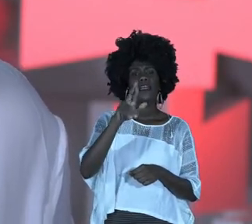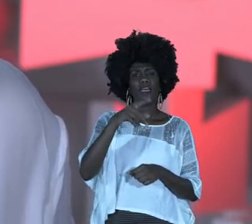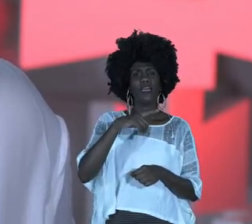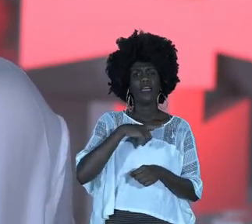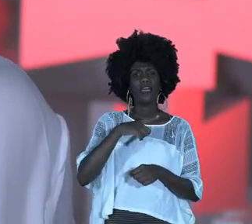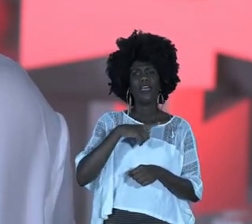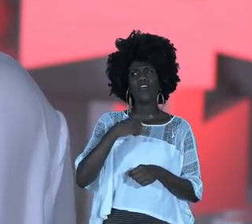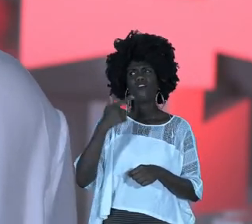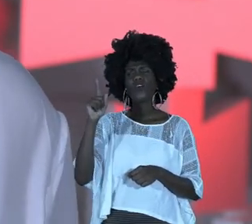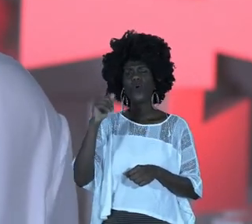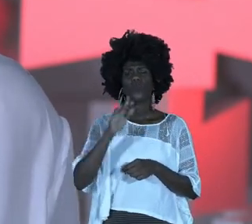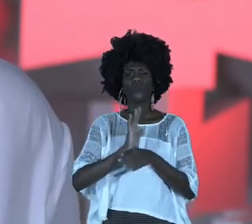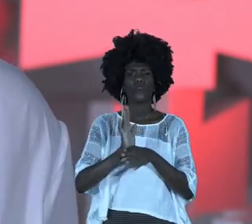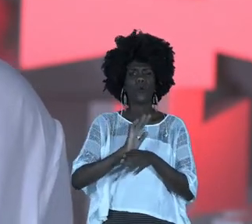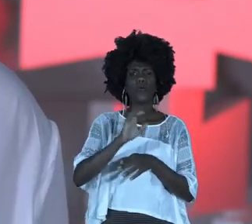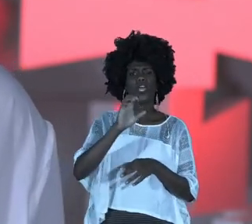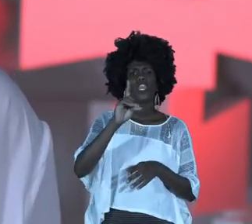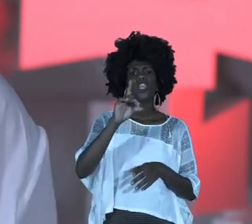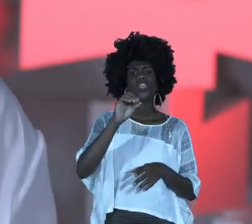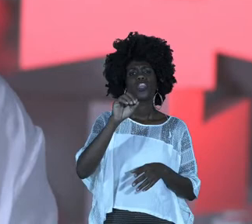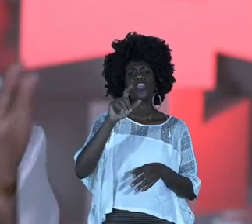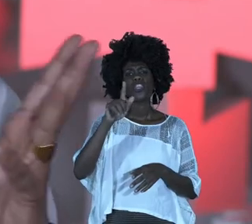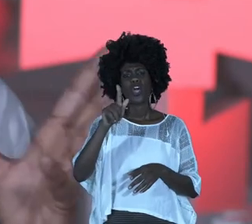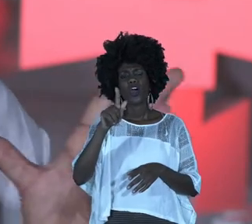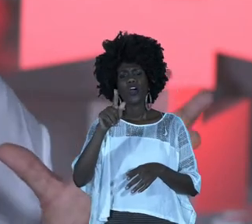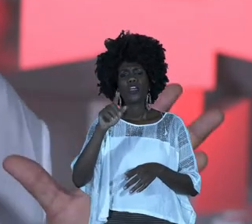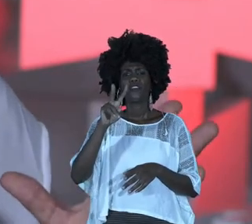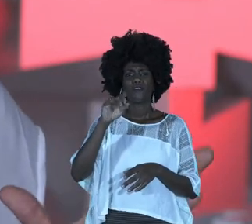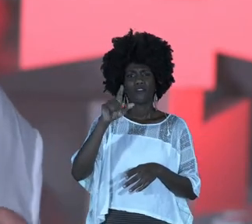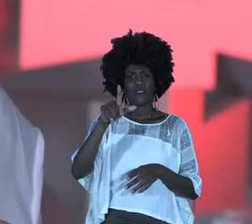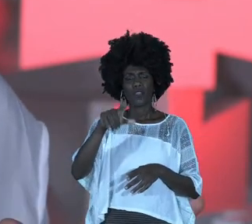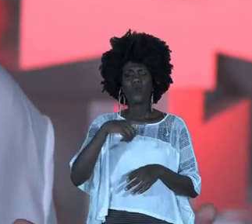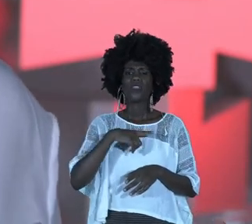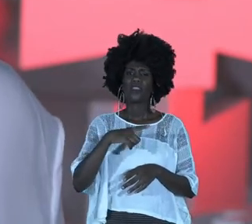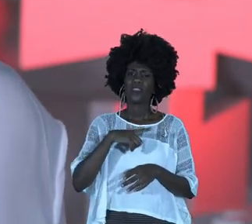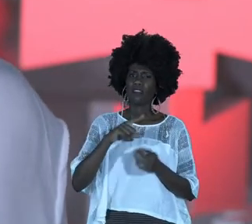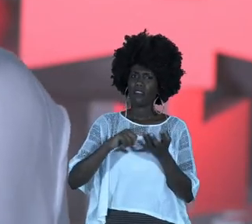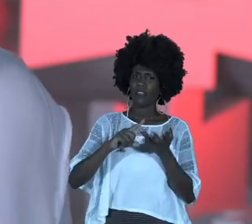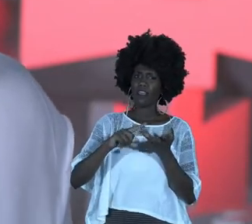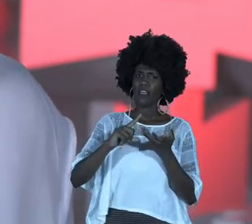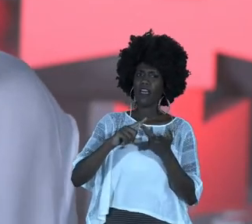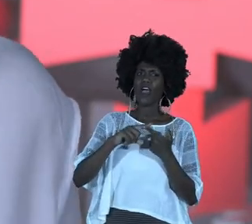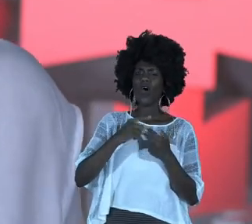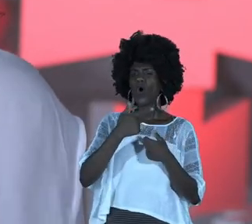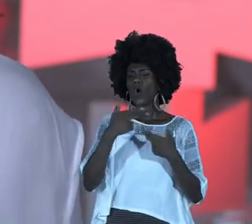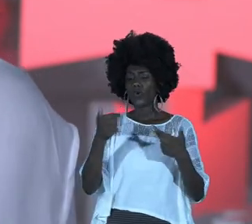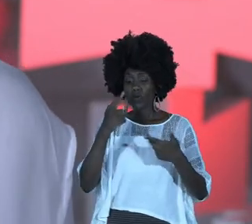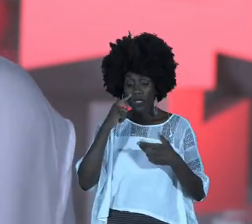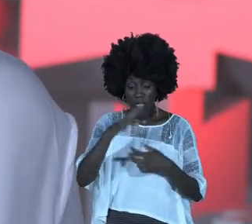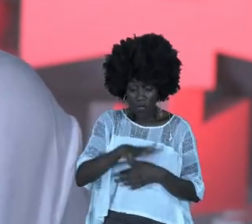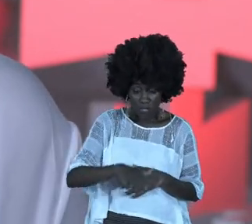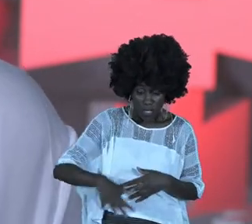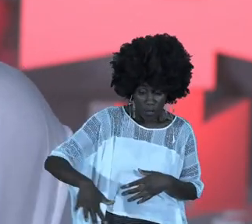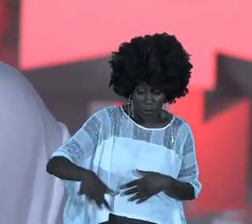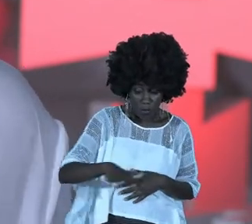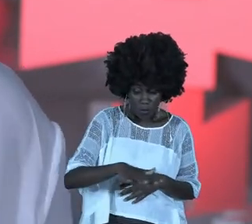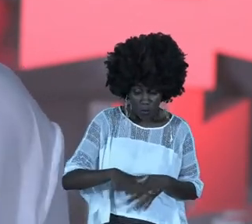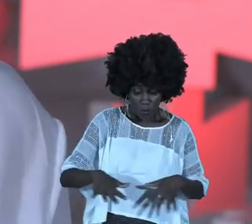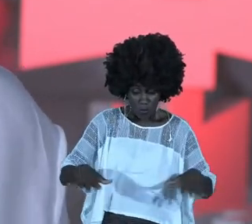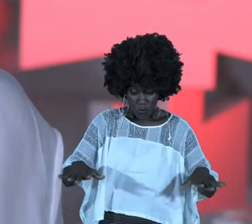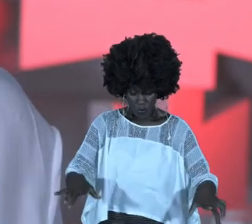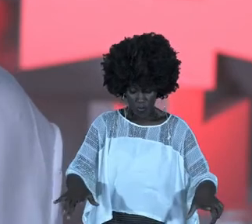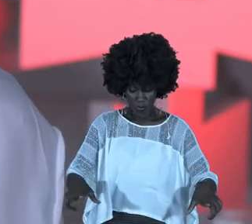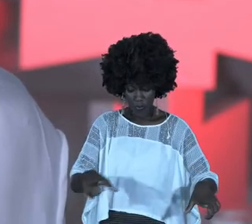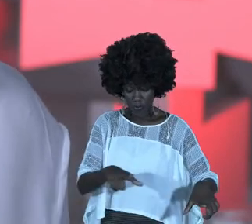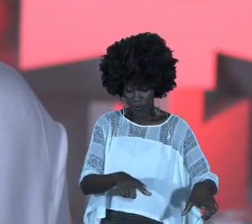filme Dogville, de La Ventre, né? Aquela cenário desenhado no chão. Aquilo é um